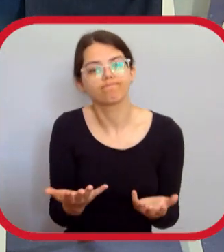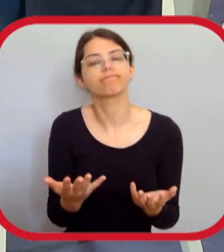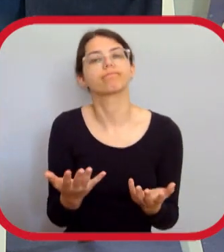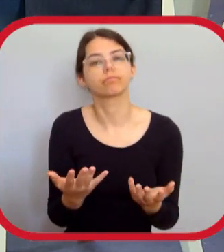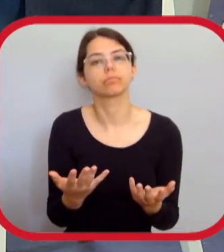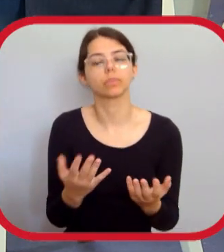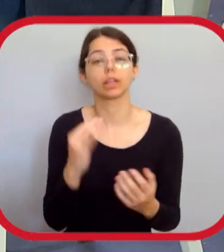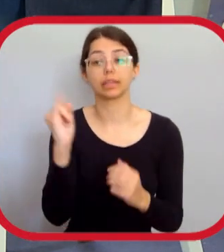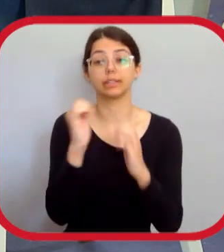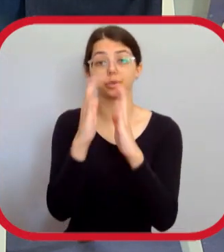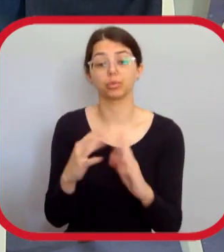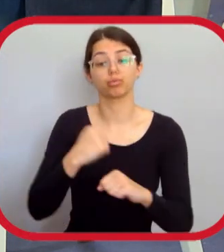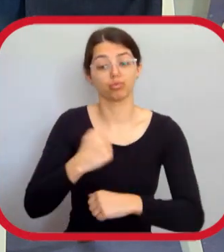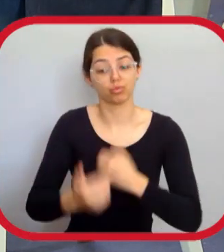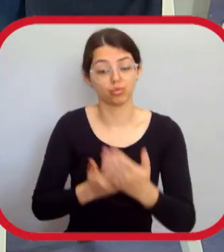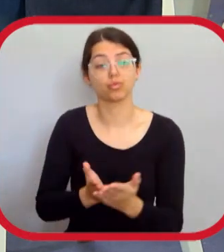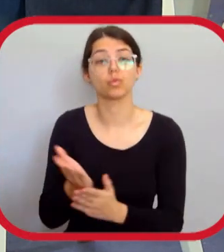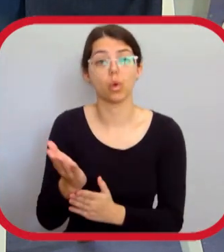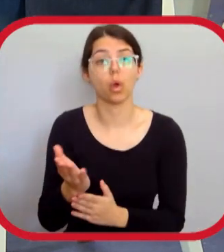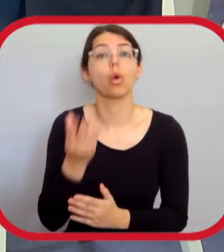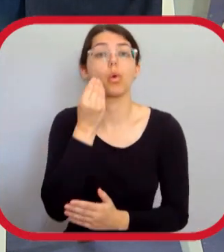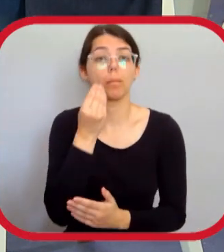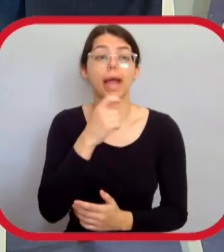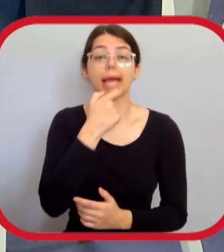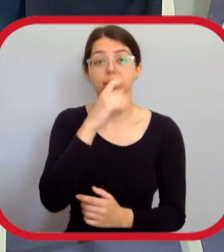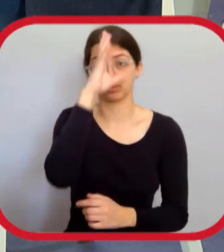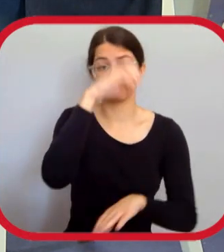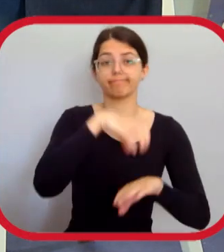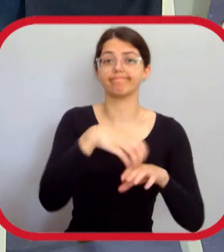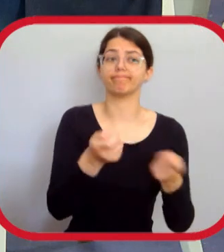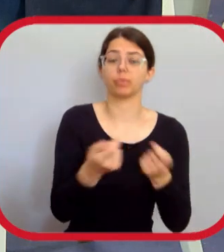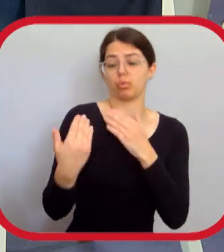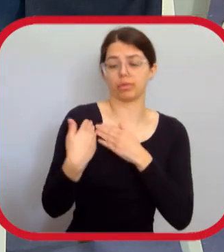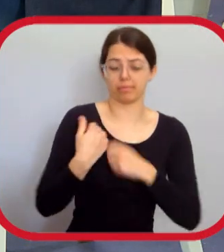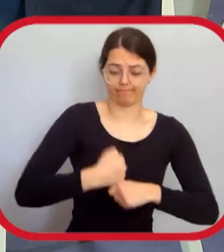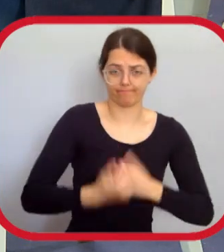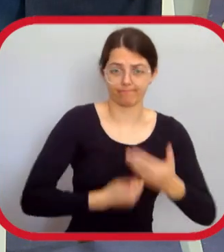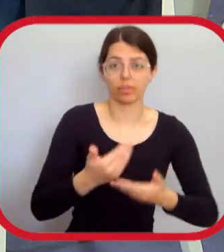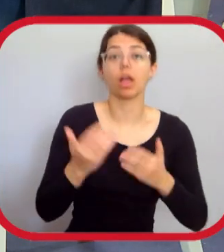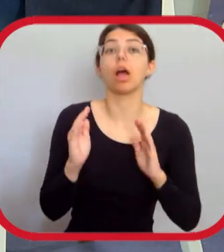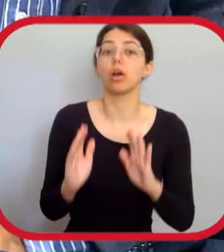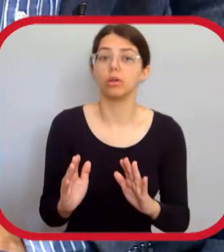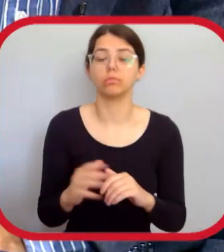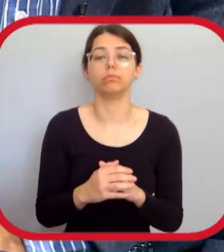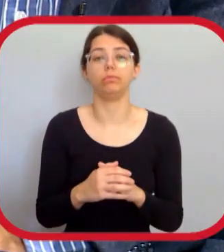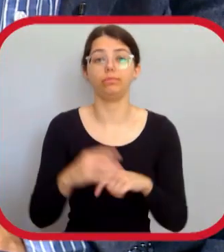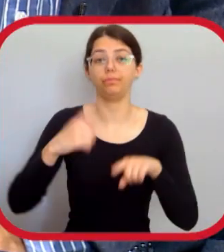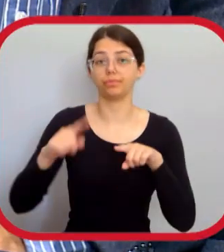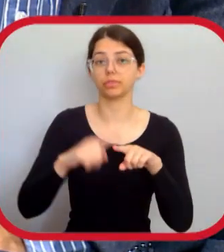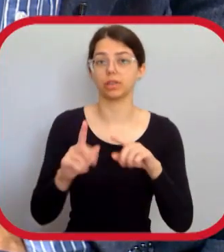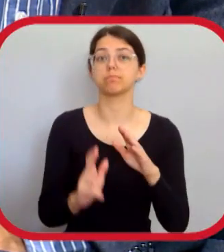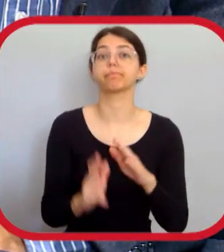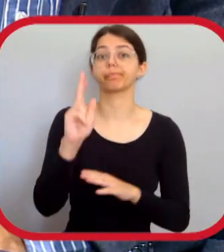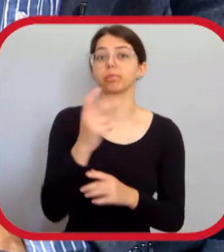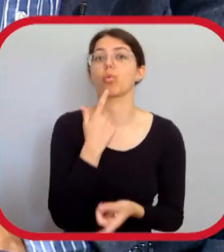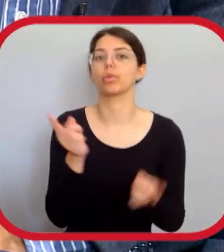É preciso, para que as instituições sobrevivam, que a tutela assuma as suas responsabilidades. Agora, quando se